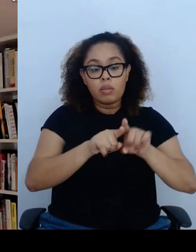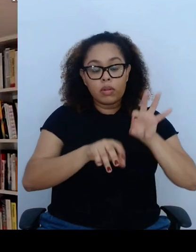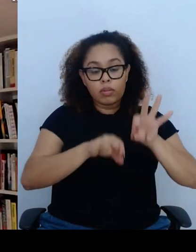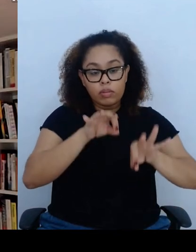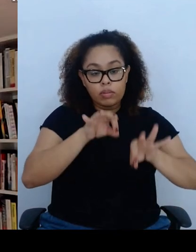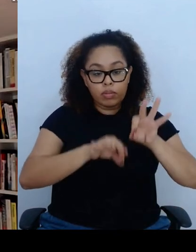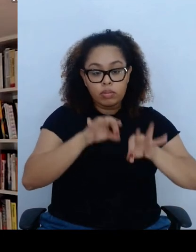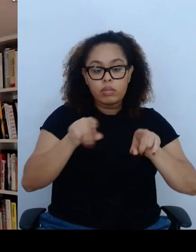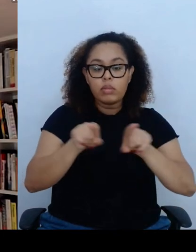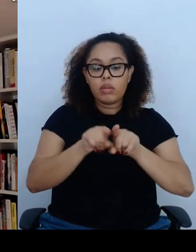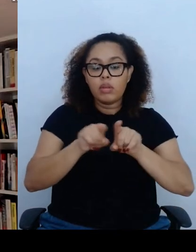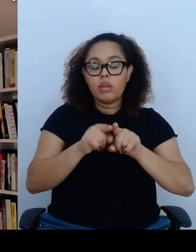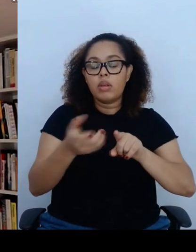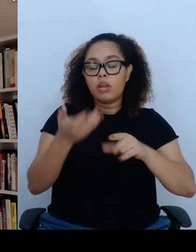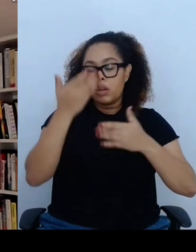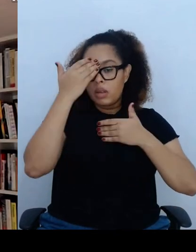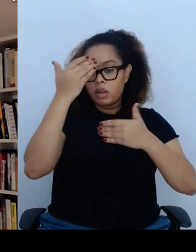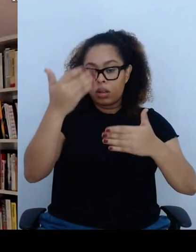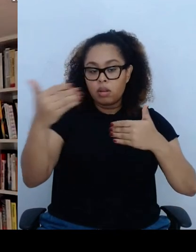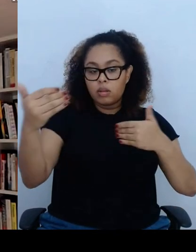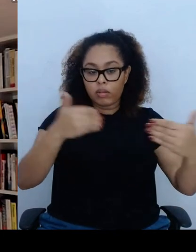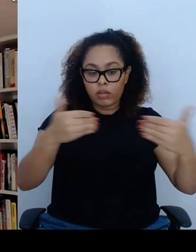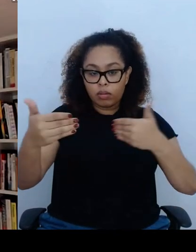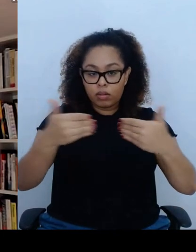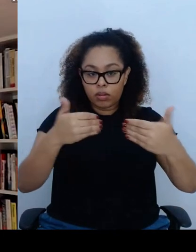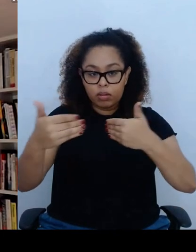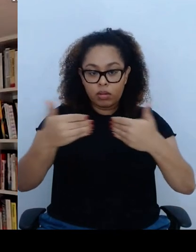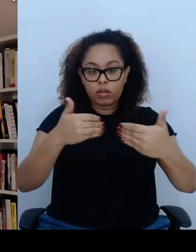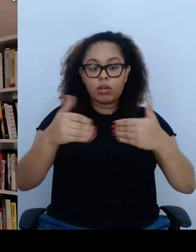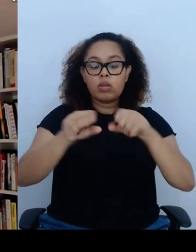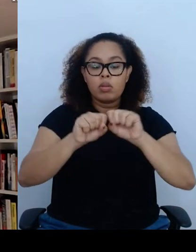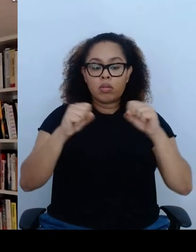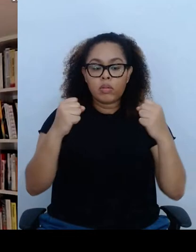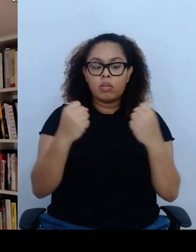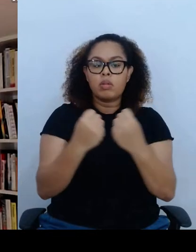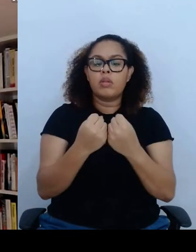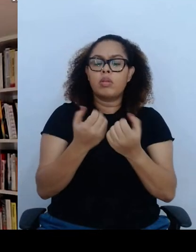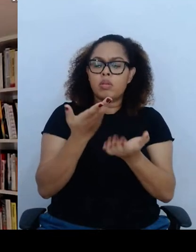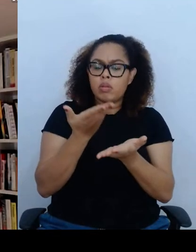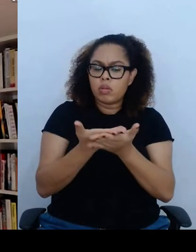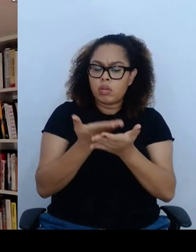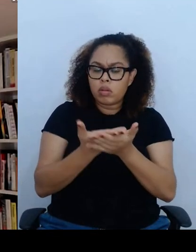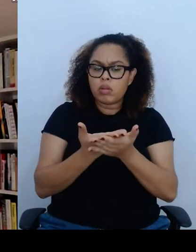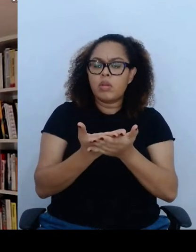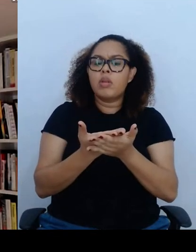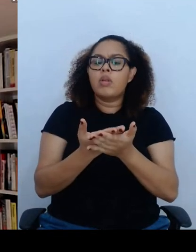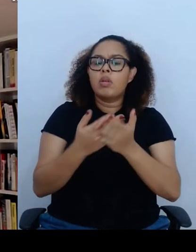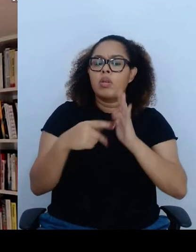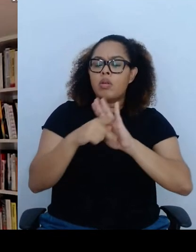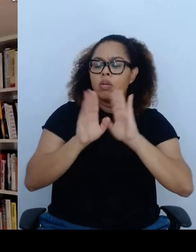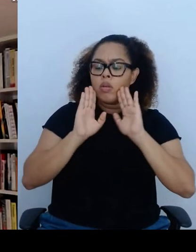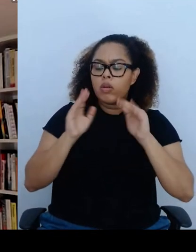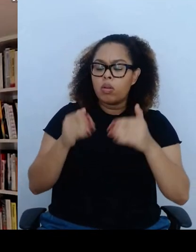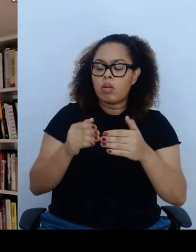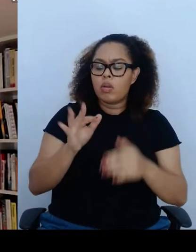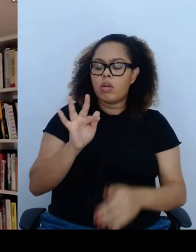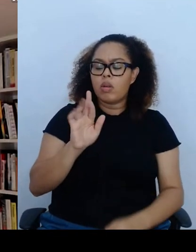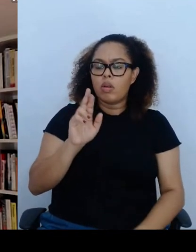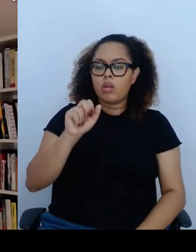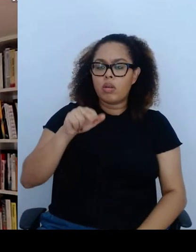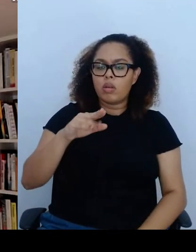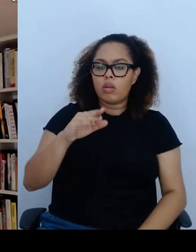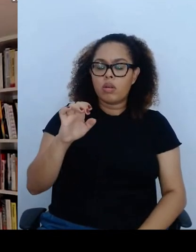participantes do seminário todos os grandes estudiosos da obra do Francis Bacon Dominique James